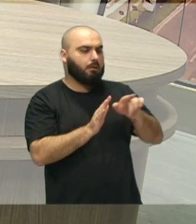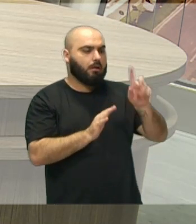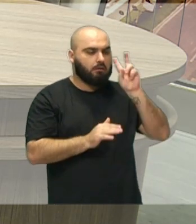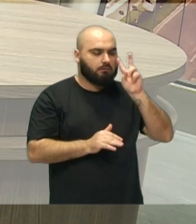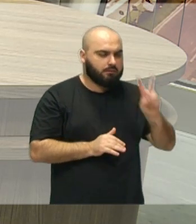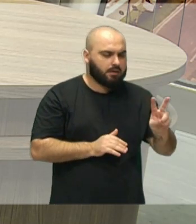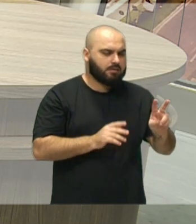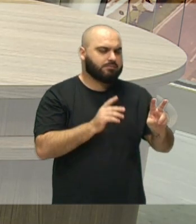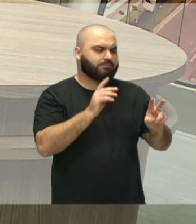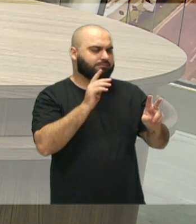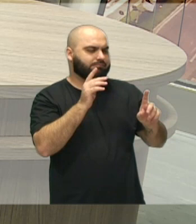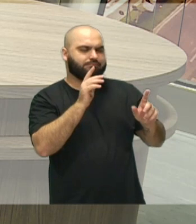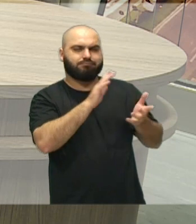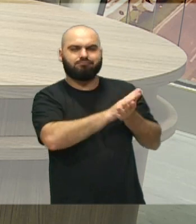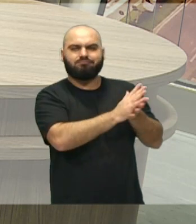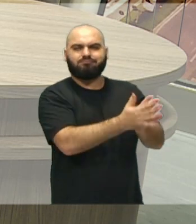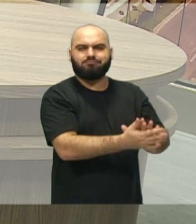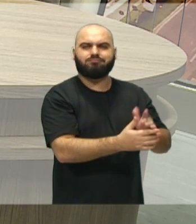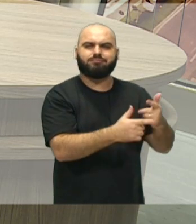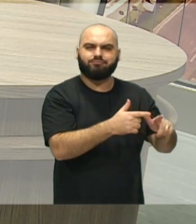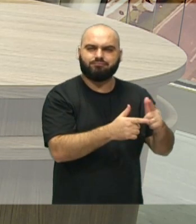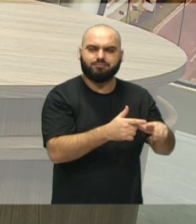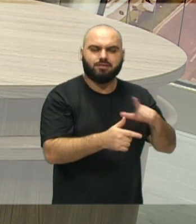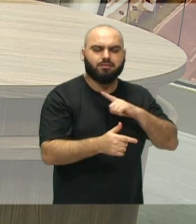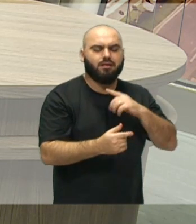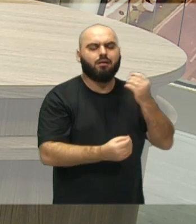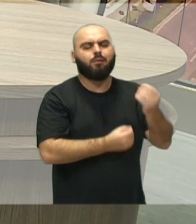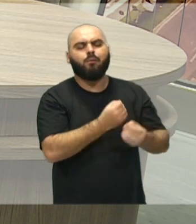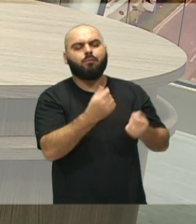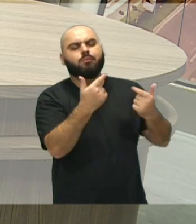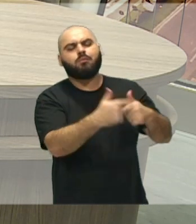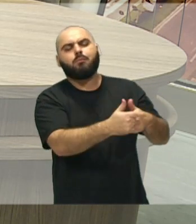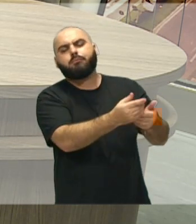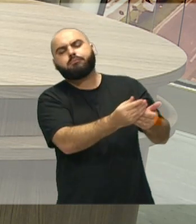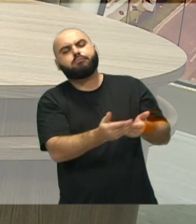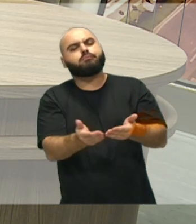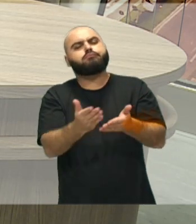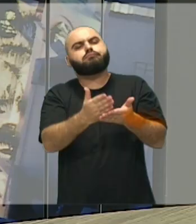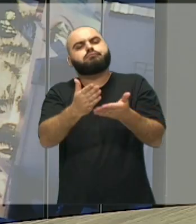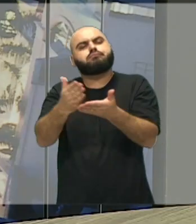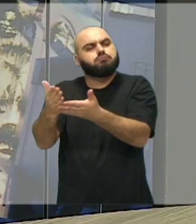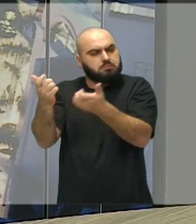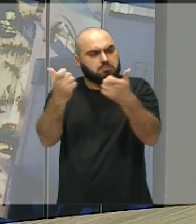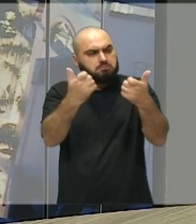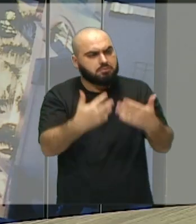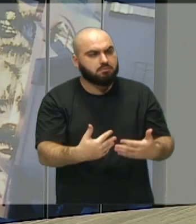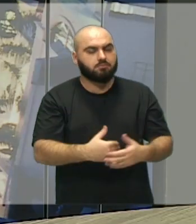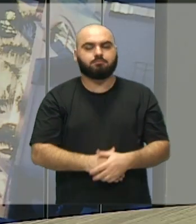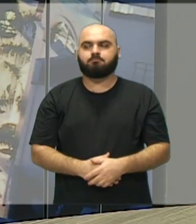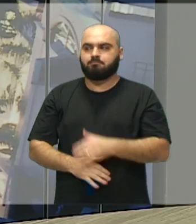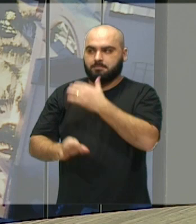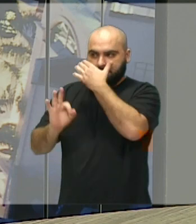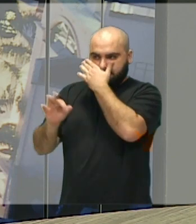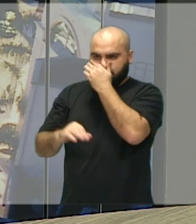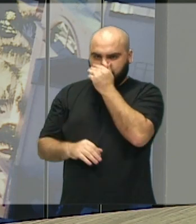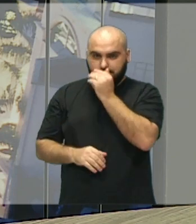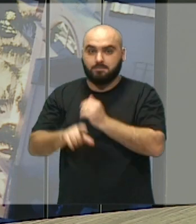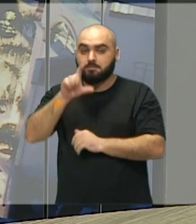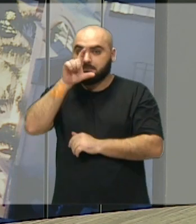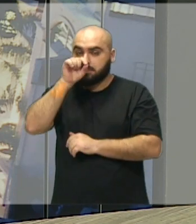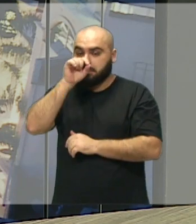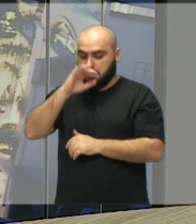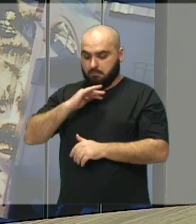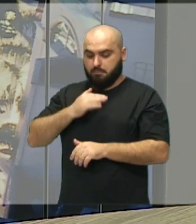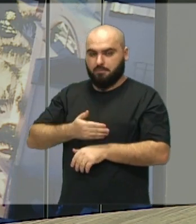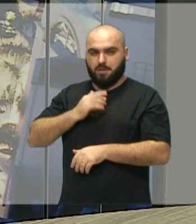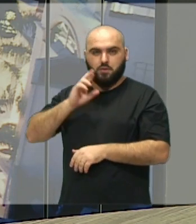lá no centro. Como é que se dá esse trabalho? Qual é a dinâmica? Aham. Então, no caso do papagaio de peito